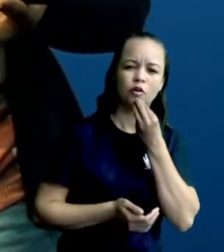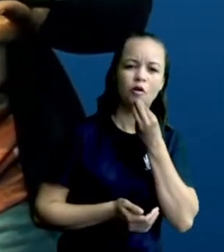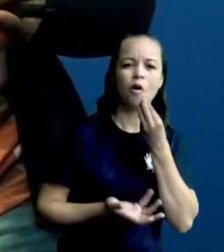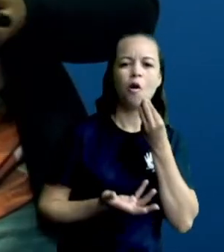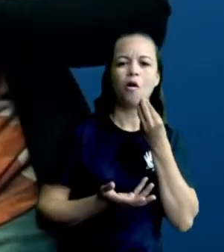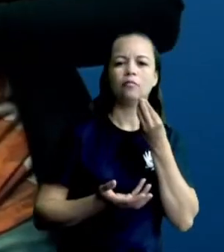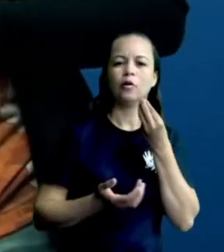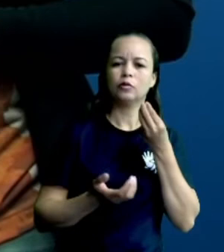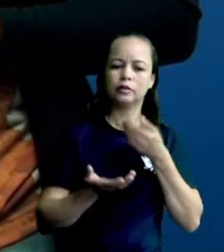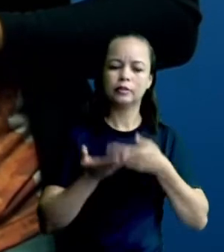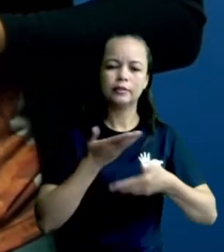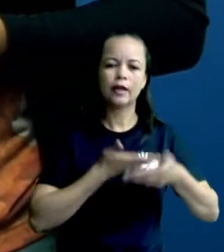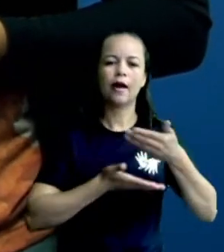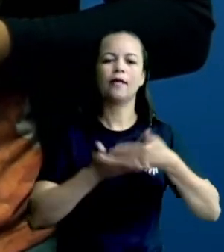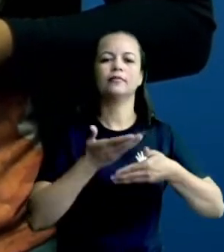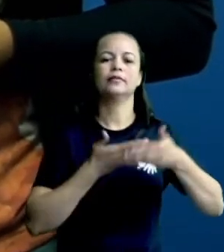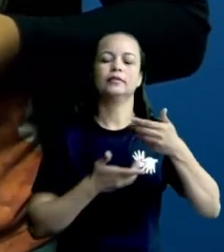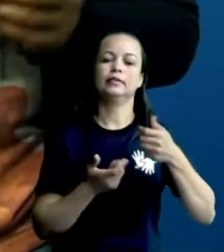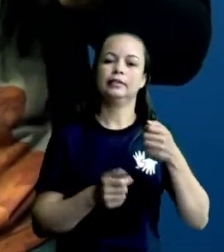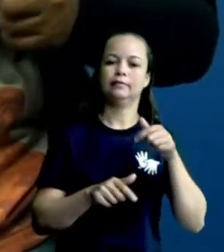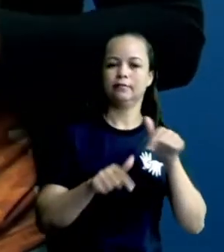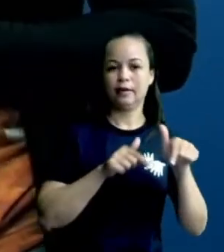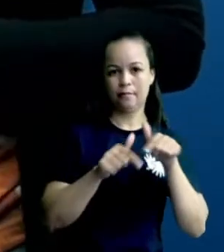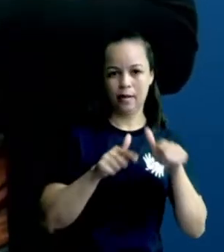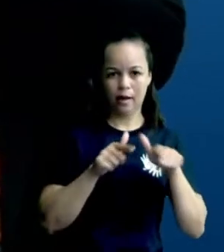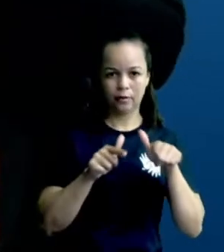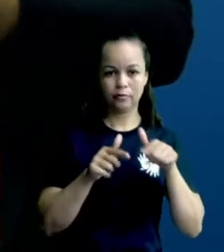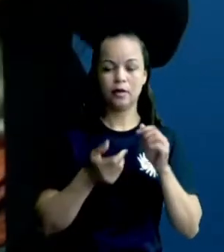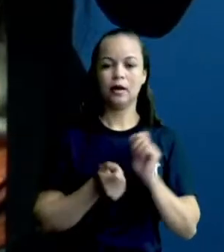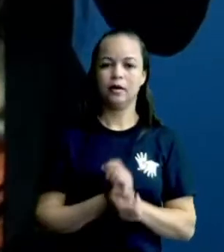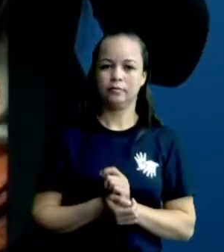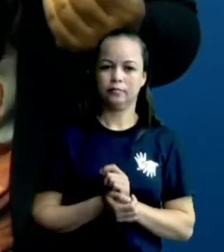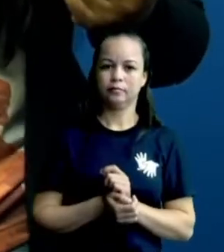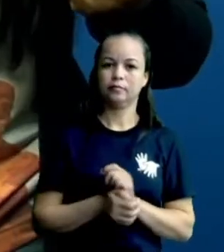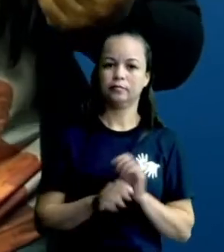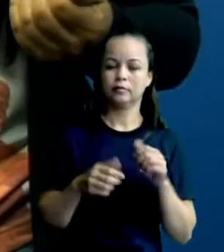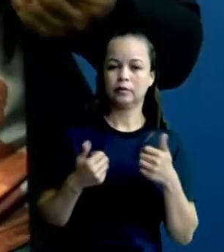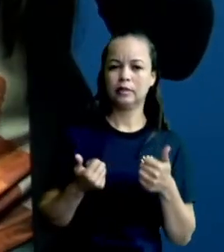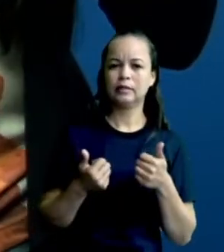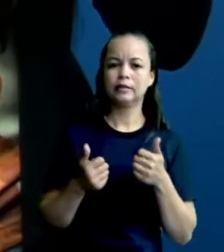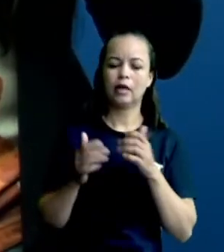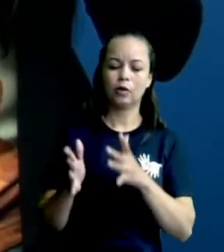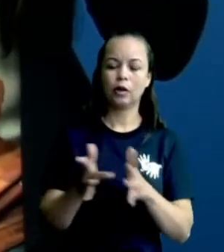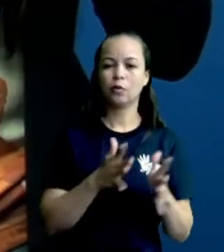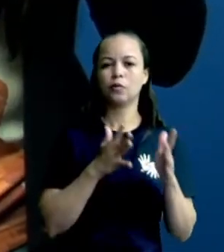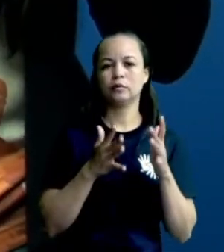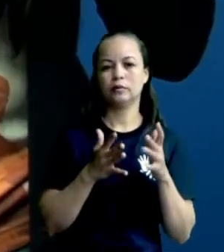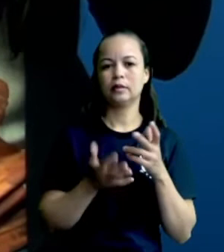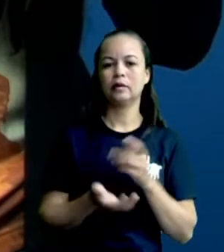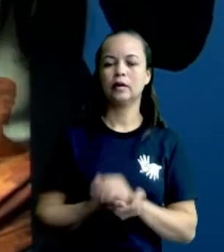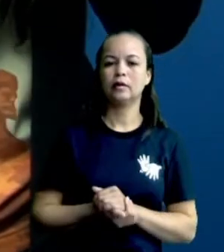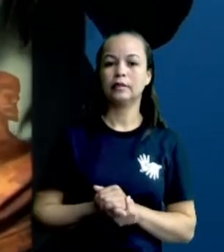tá certo? Uma oportunidade de emprego, tá? Isso era o que aconteceu,